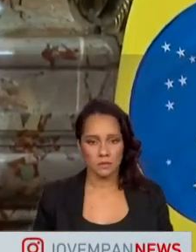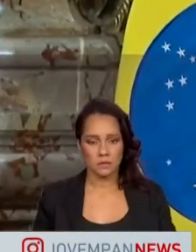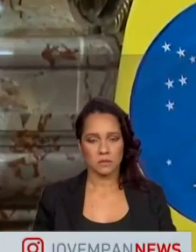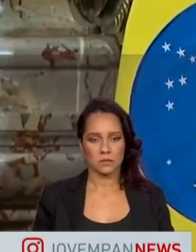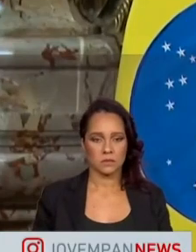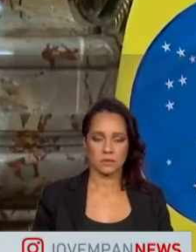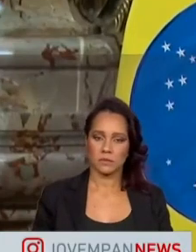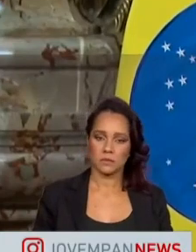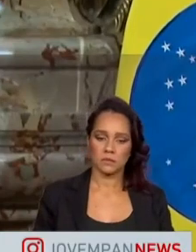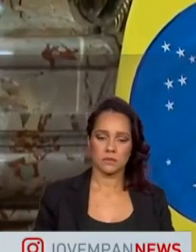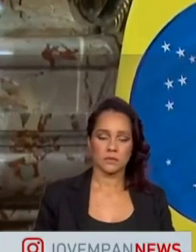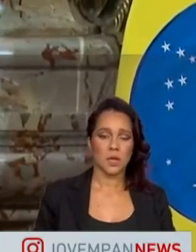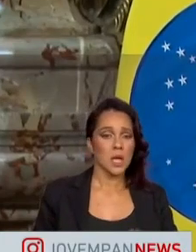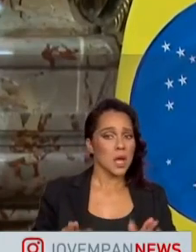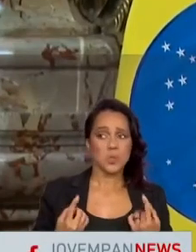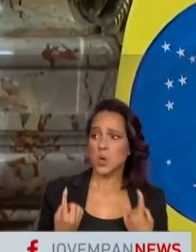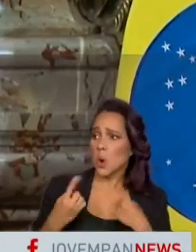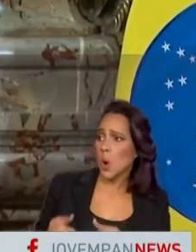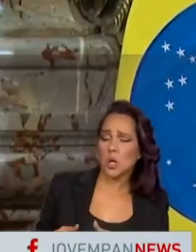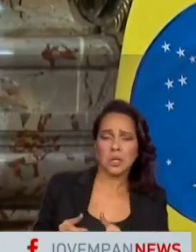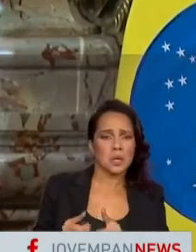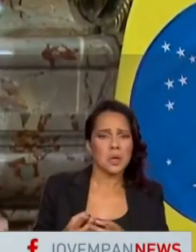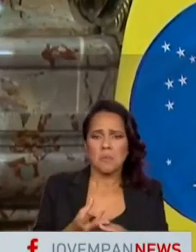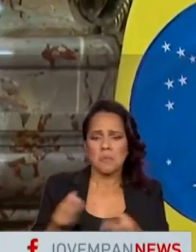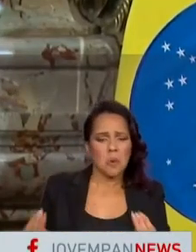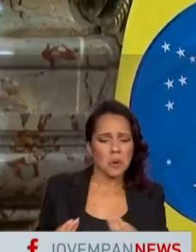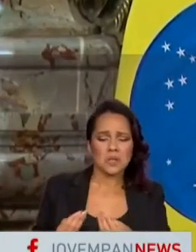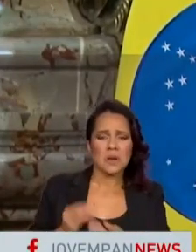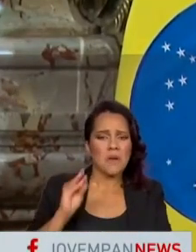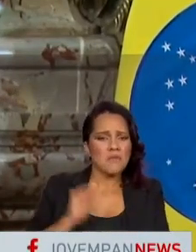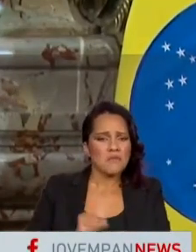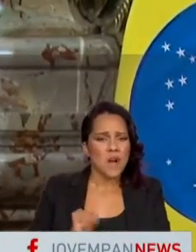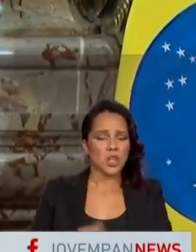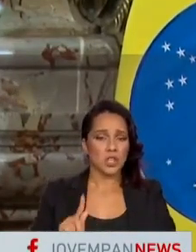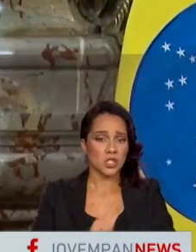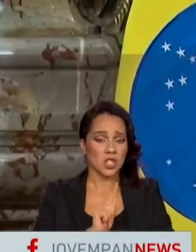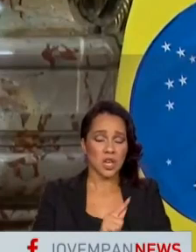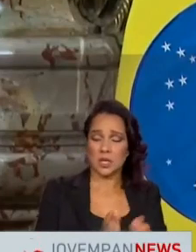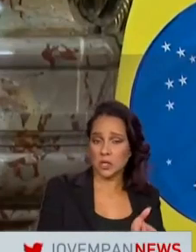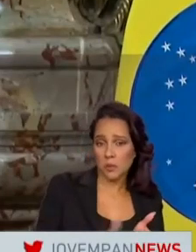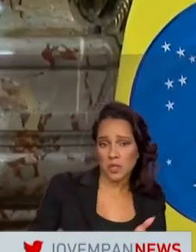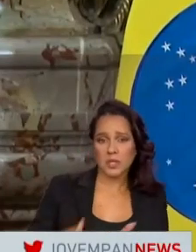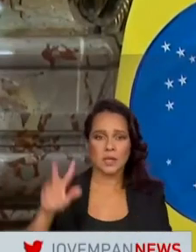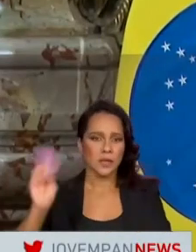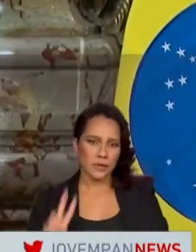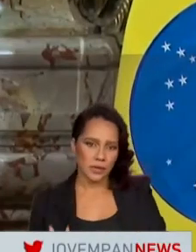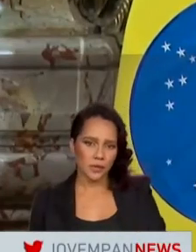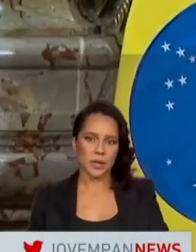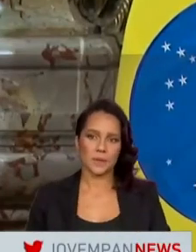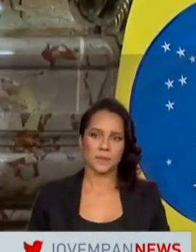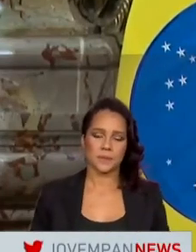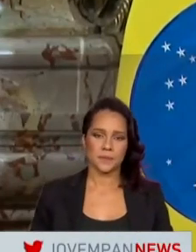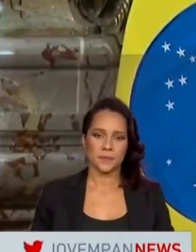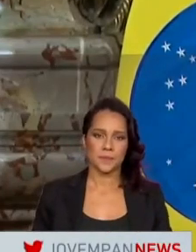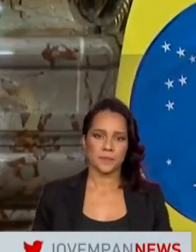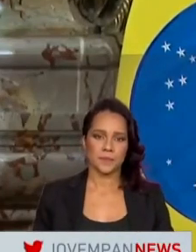russa em Ucrânia. Eu sou contra muita ingerência no processo da Venezuela. Estou em